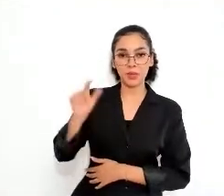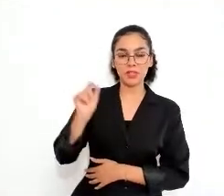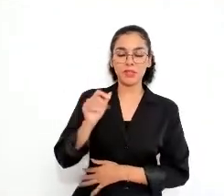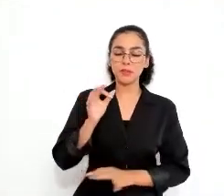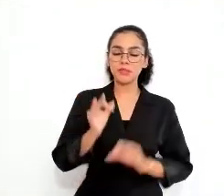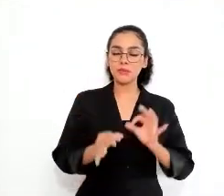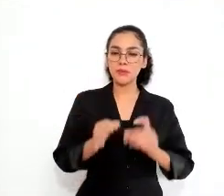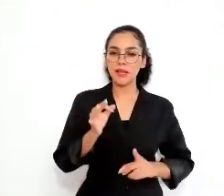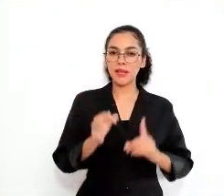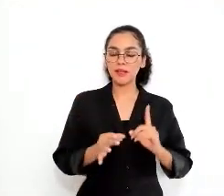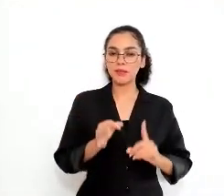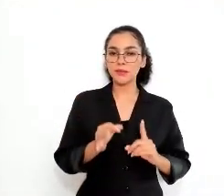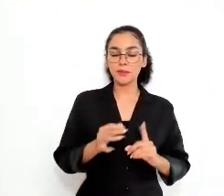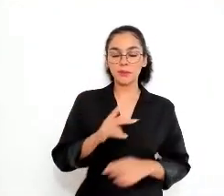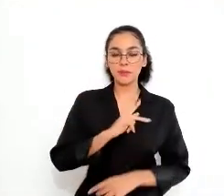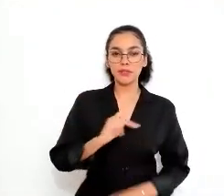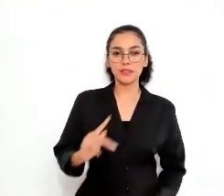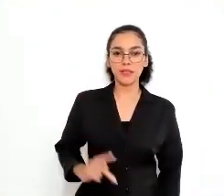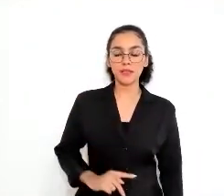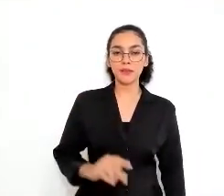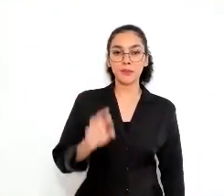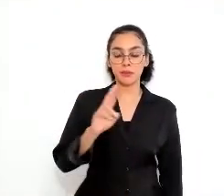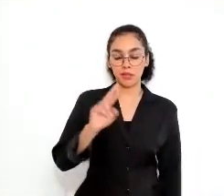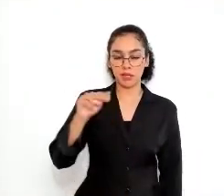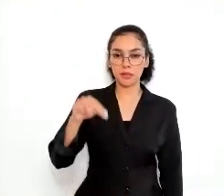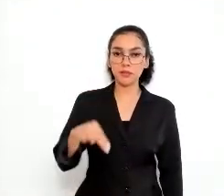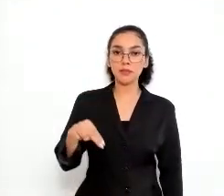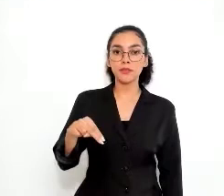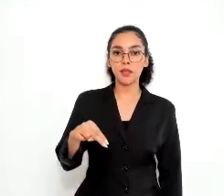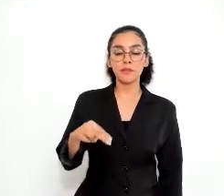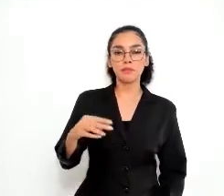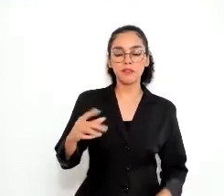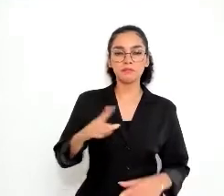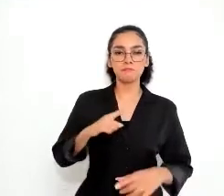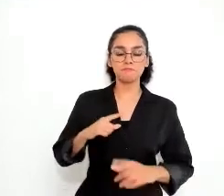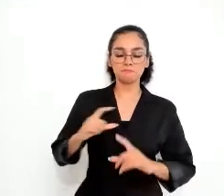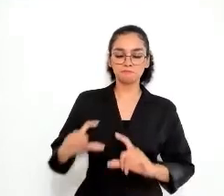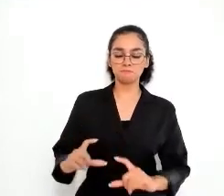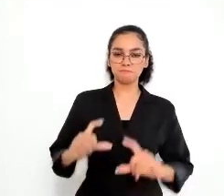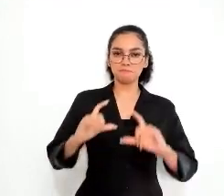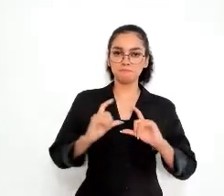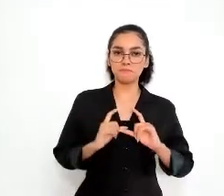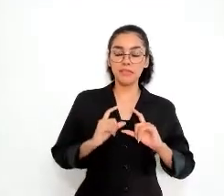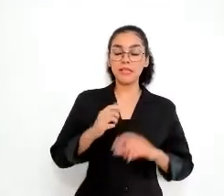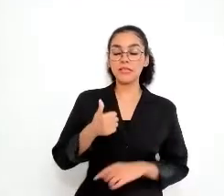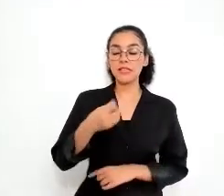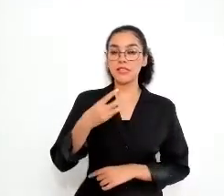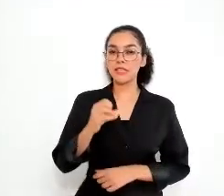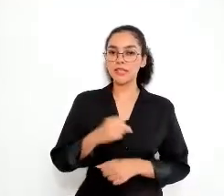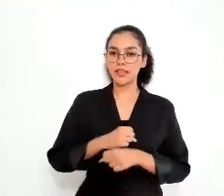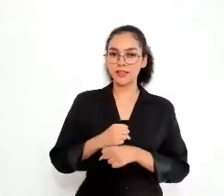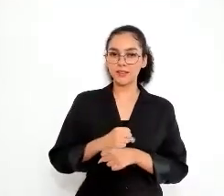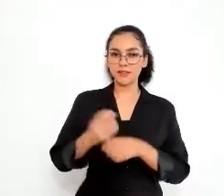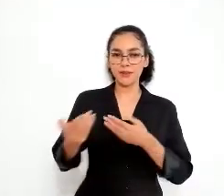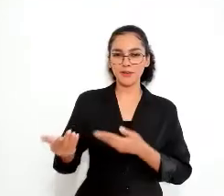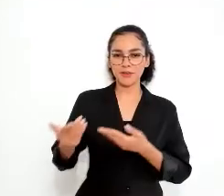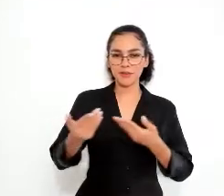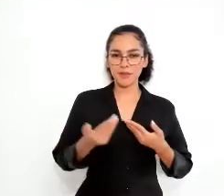Rio Grande do Norte, Vivaldo Pinheiro, para receber a Láurea dos 130 anos. Convidamos ambos ao